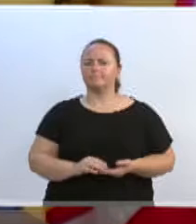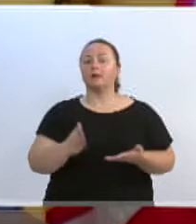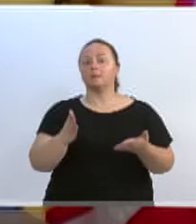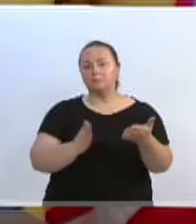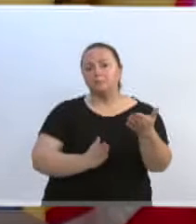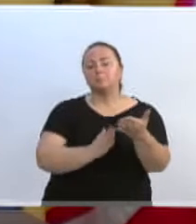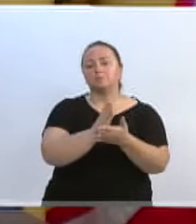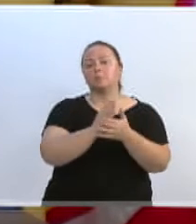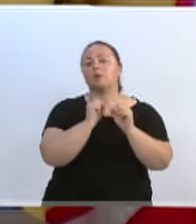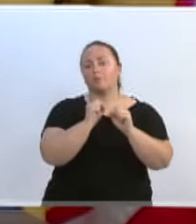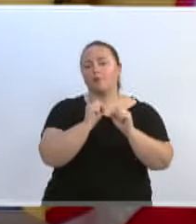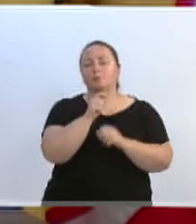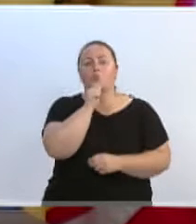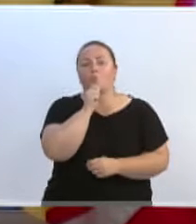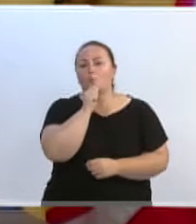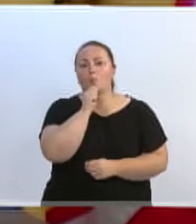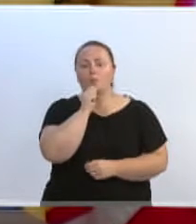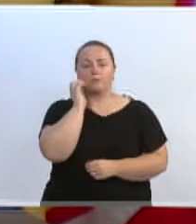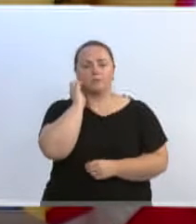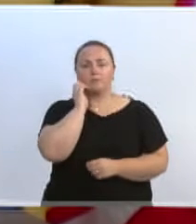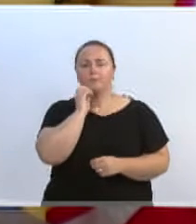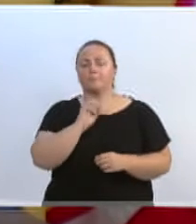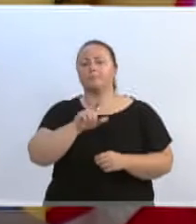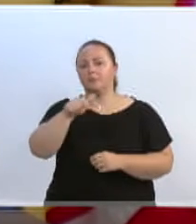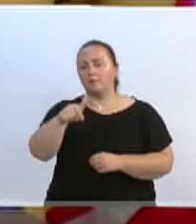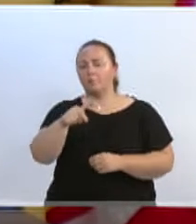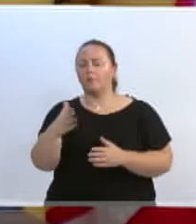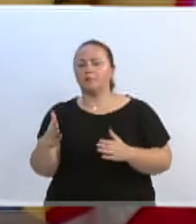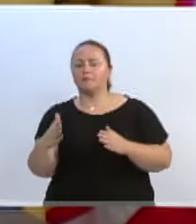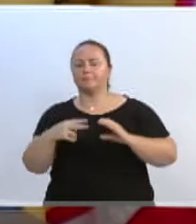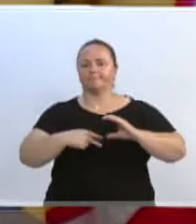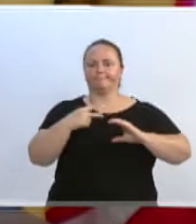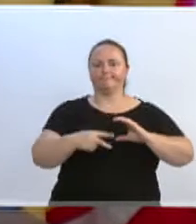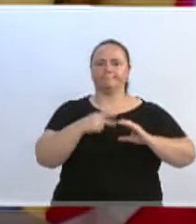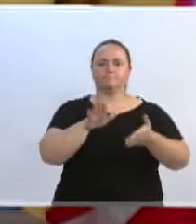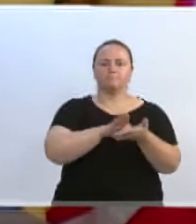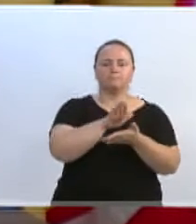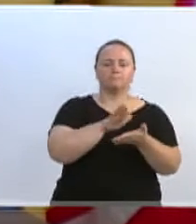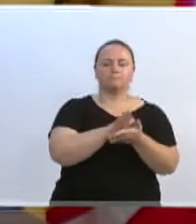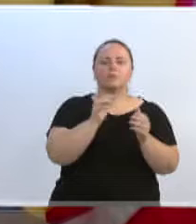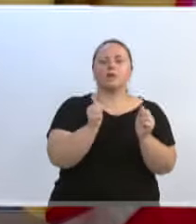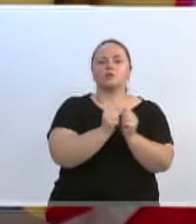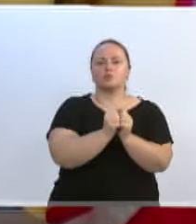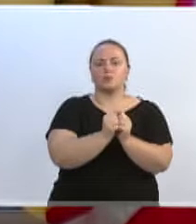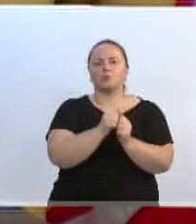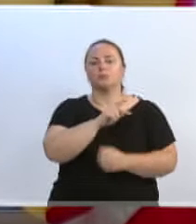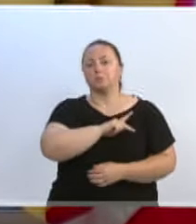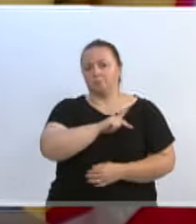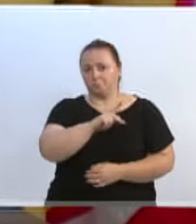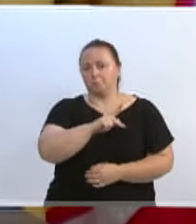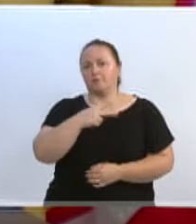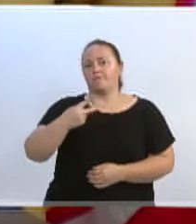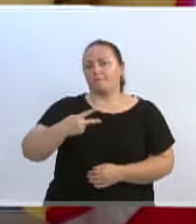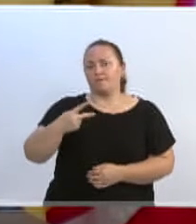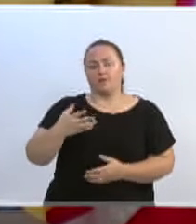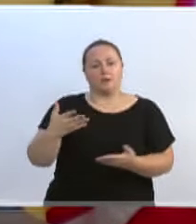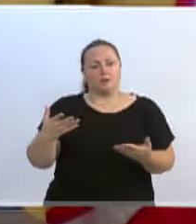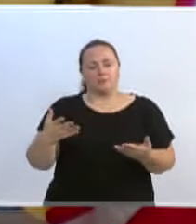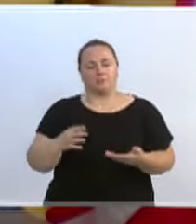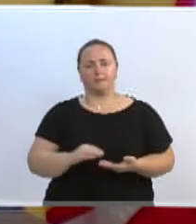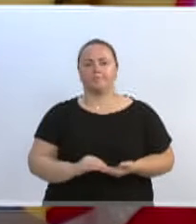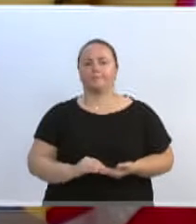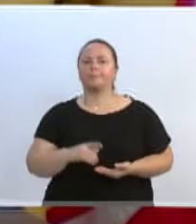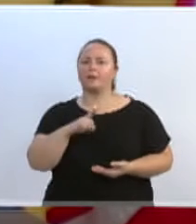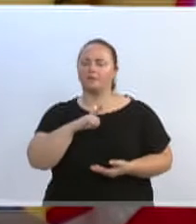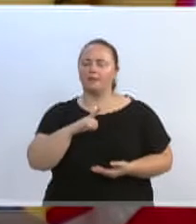sancionar as legislações, e que passa a vir para a Casa Legislativa para que ela seja promulgada através da presidência ou do vice-presidente. Então foram 2 legislações, uma que trata sobre